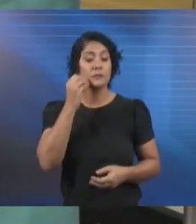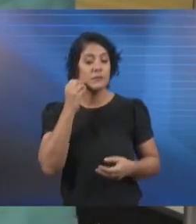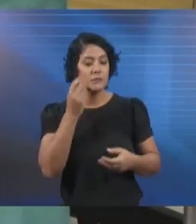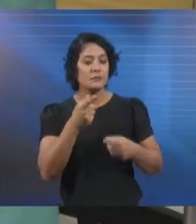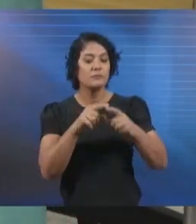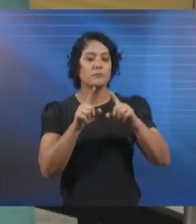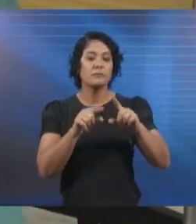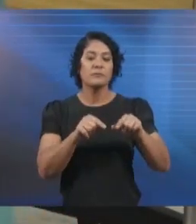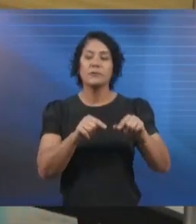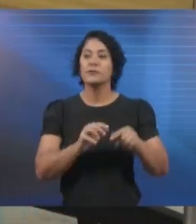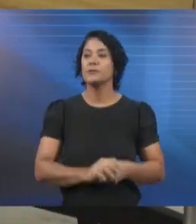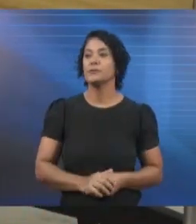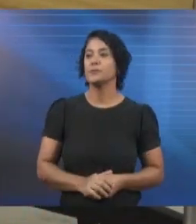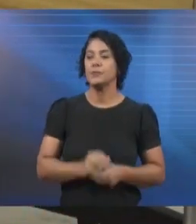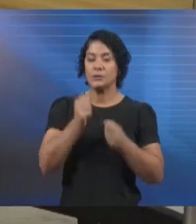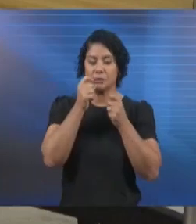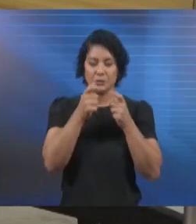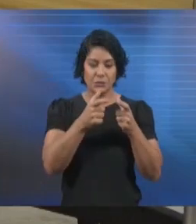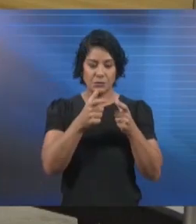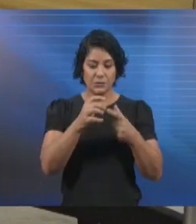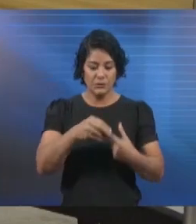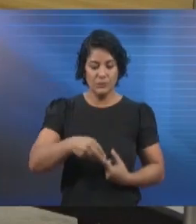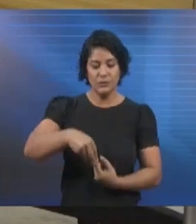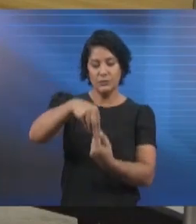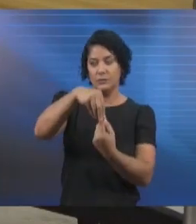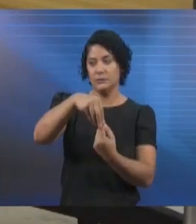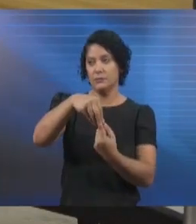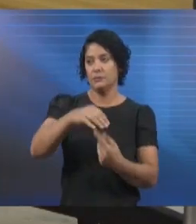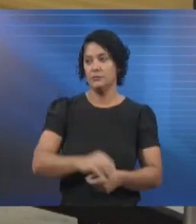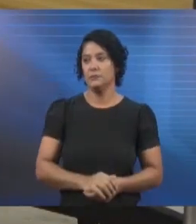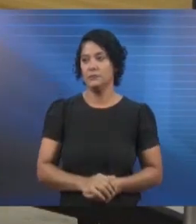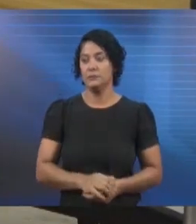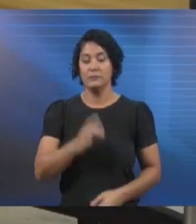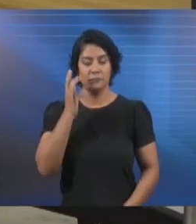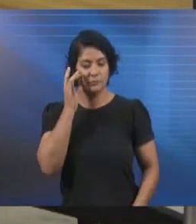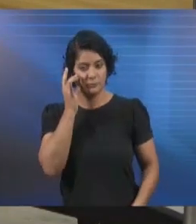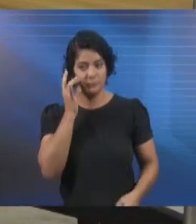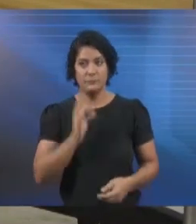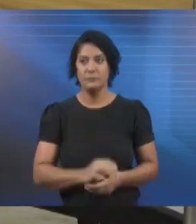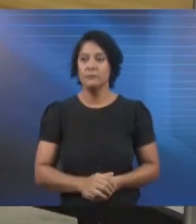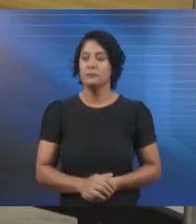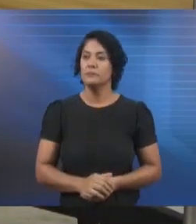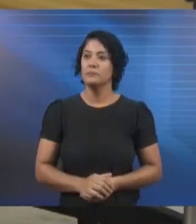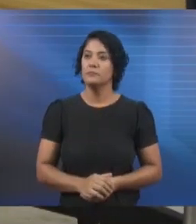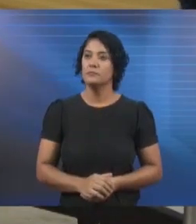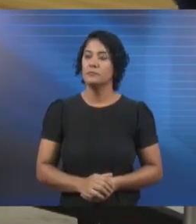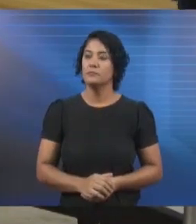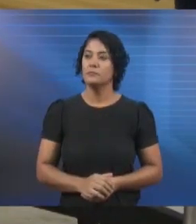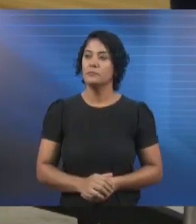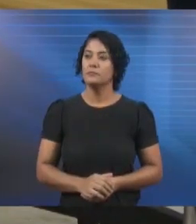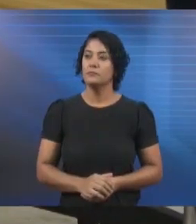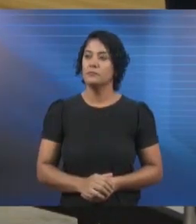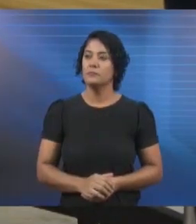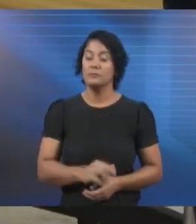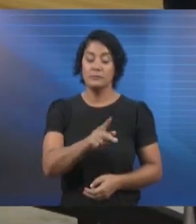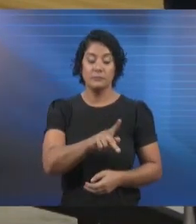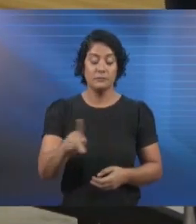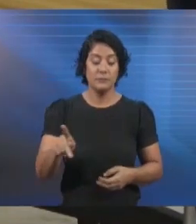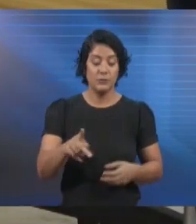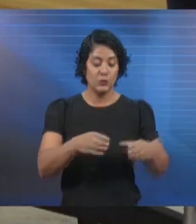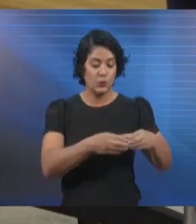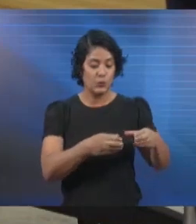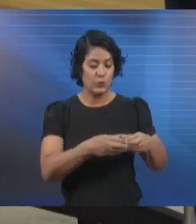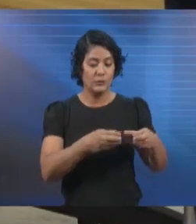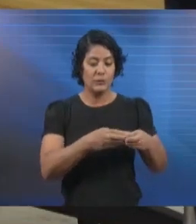seu interesse mas quero destacar entre nós as presenças do presidente do clube diretores